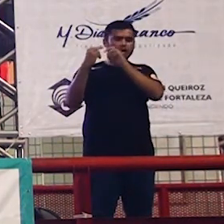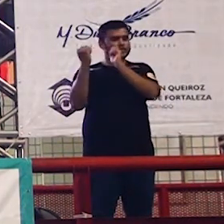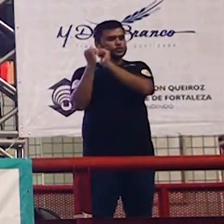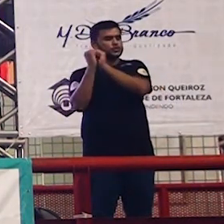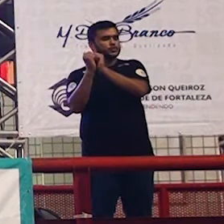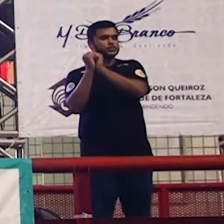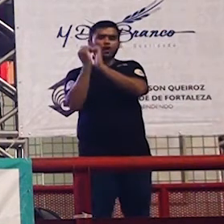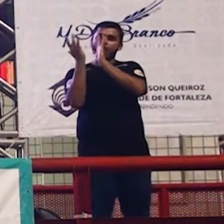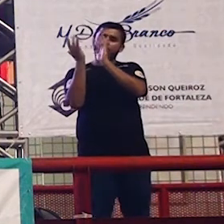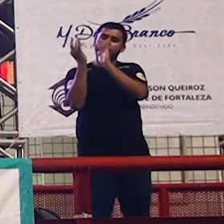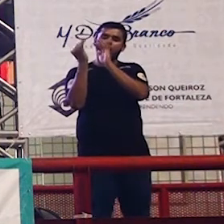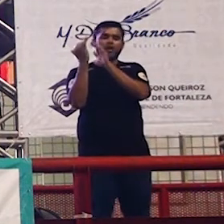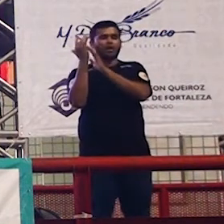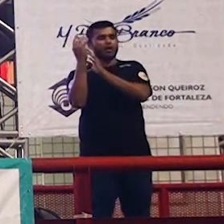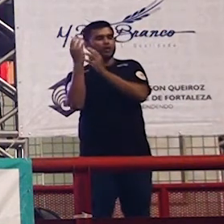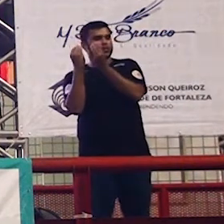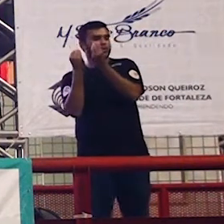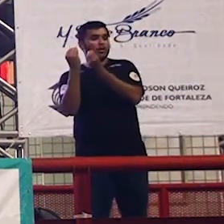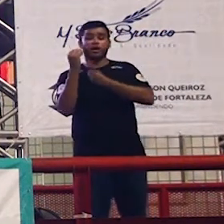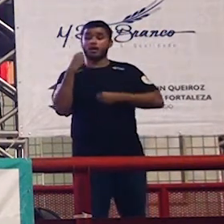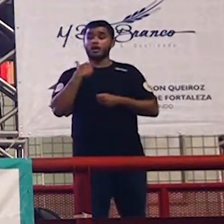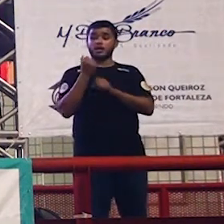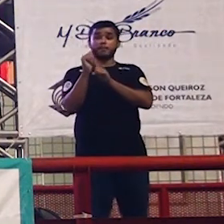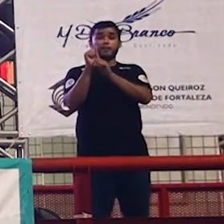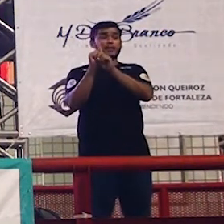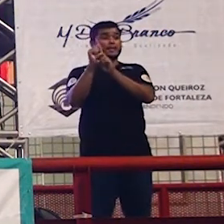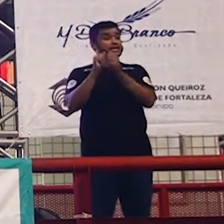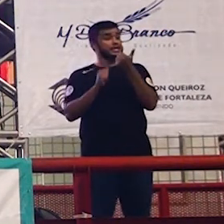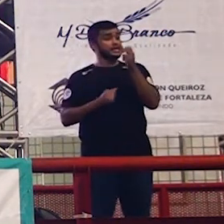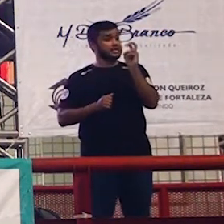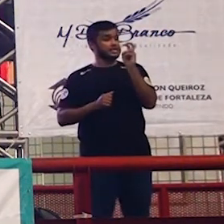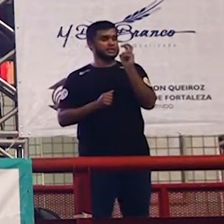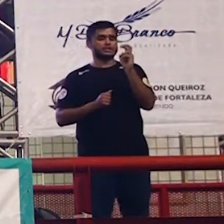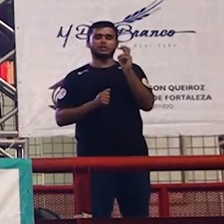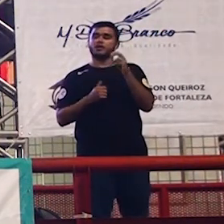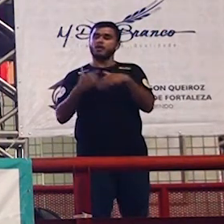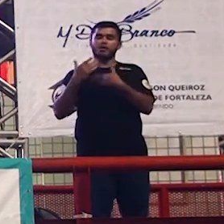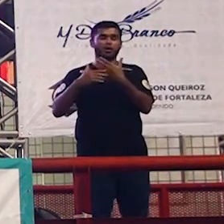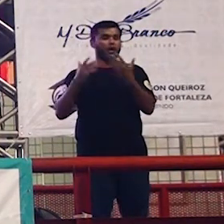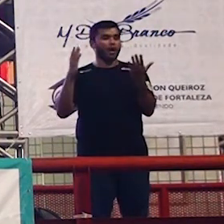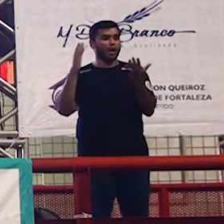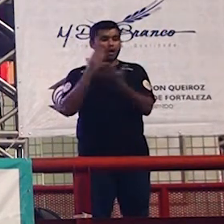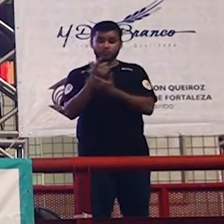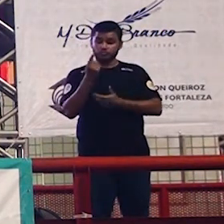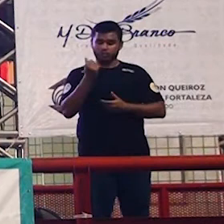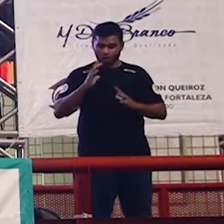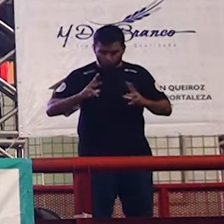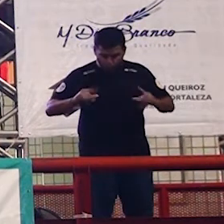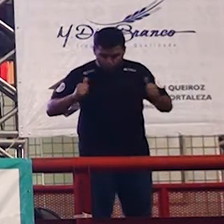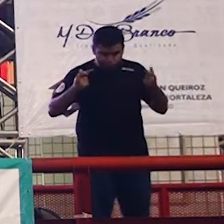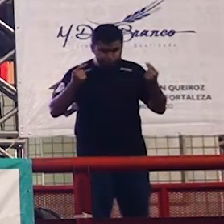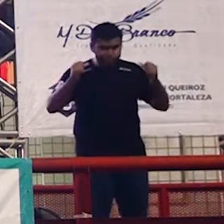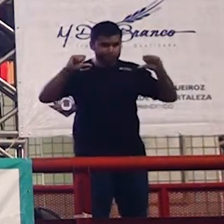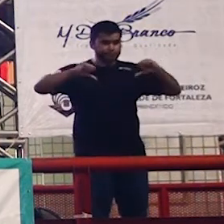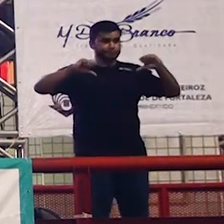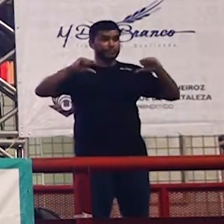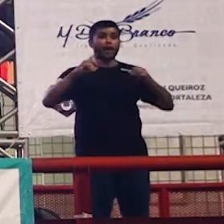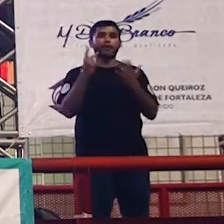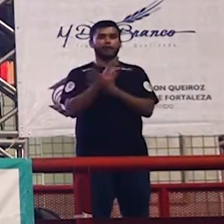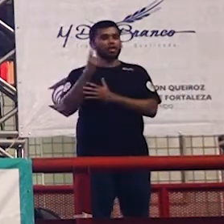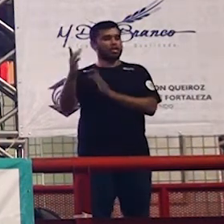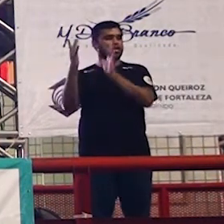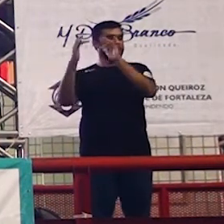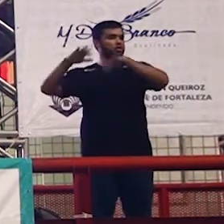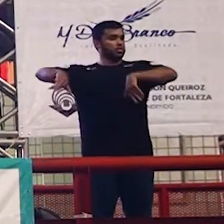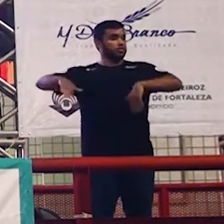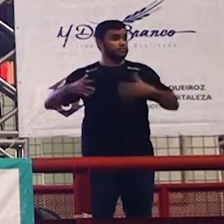Genial o Machado. E olha aí o trecho. Há algum tempo hesitei se devia abrir estas